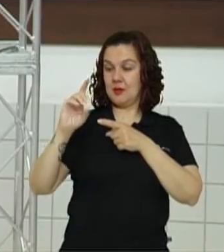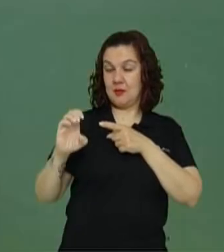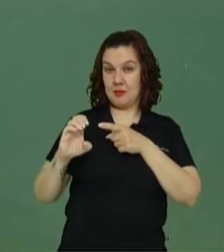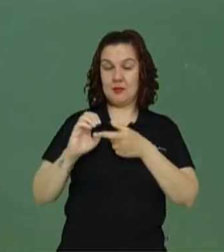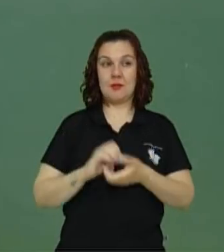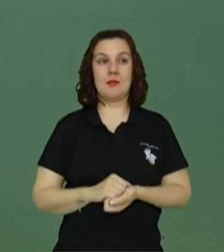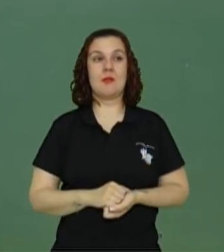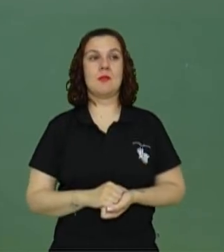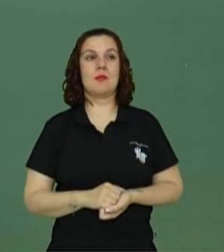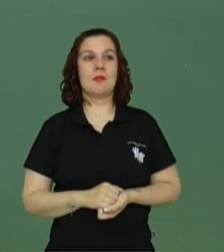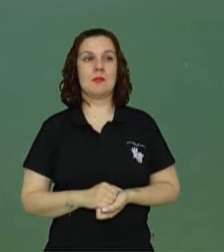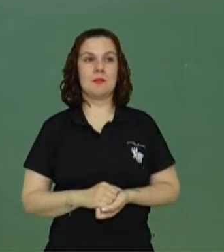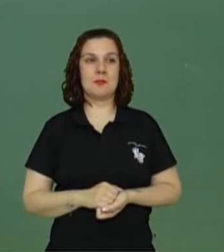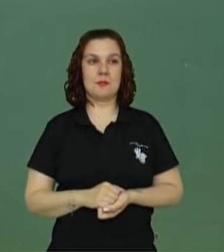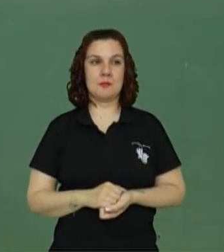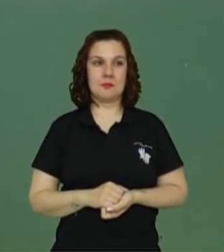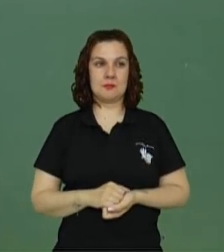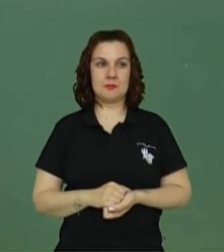DE